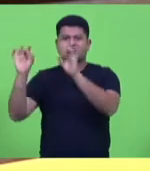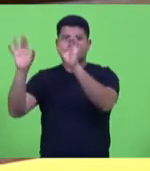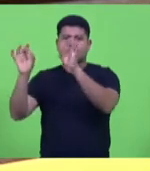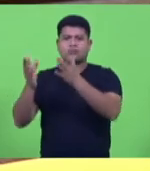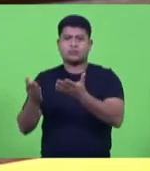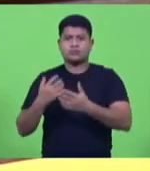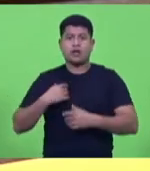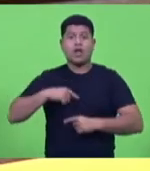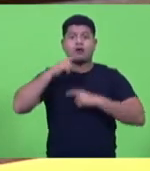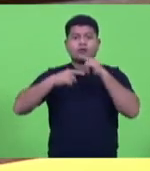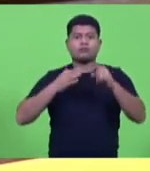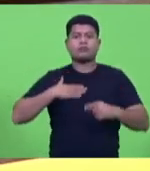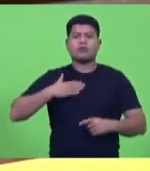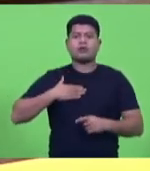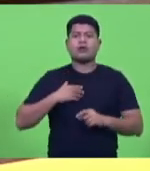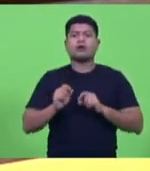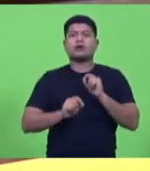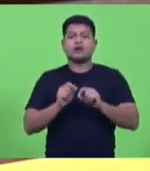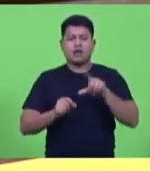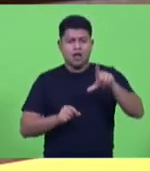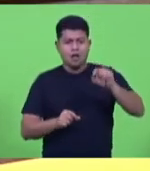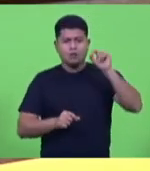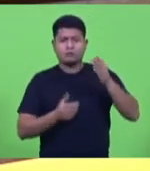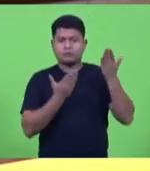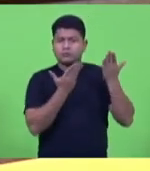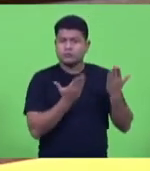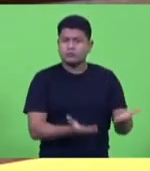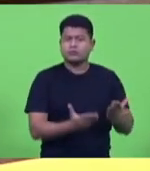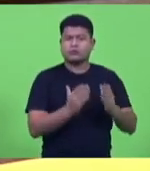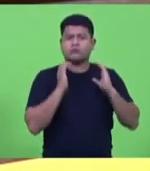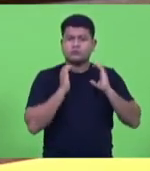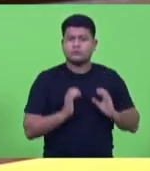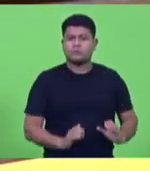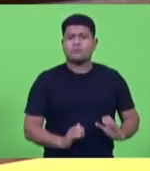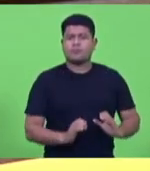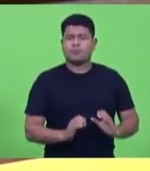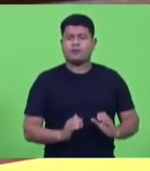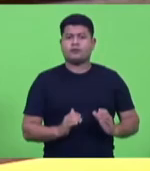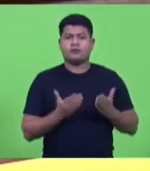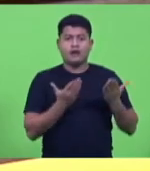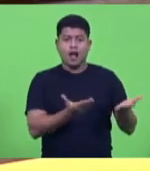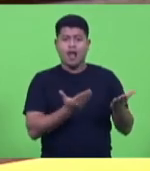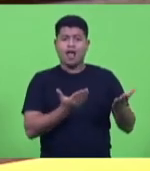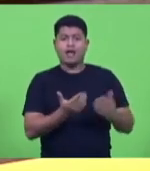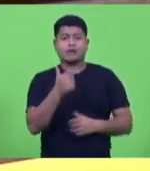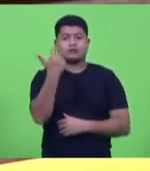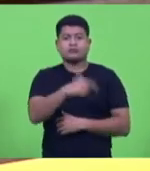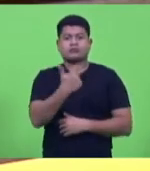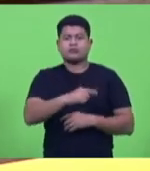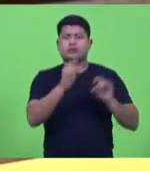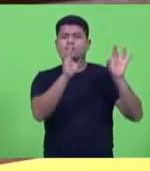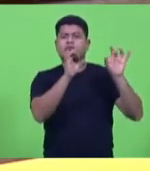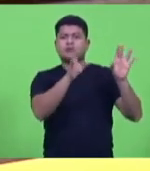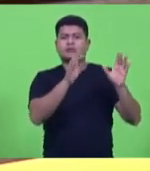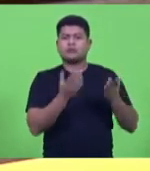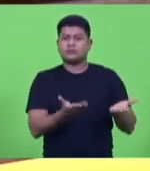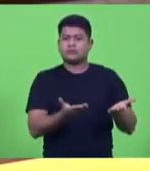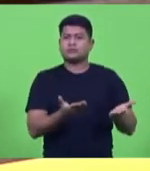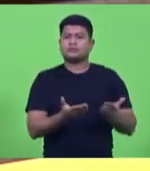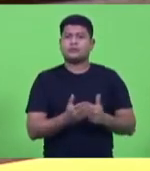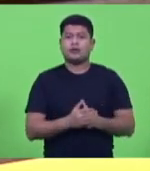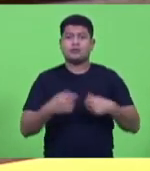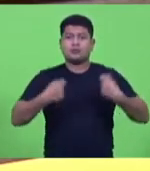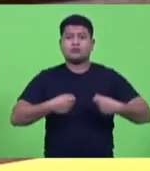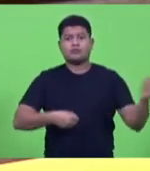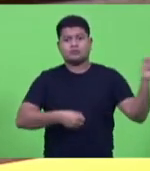o meu lado é do lado do brasileiro médio, do brasileiro que não tem esse tipo de privilégio, do brasileiro que teve que retomar